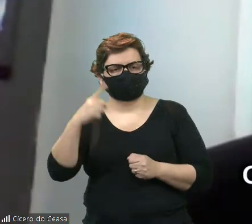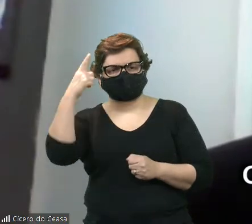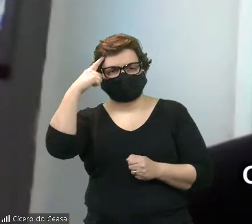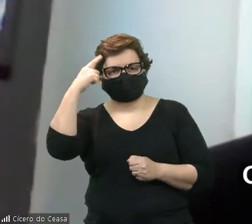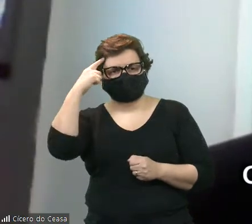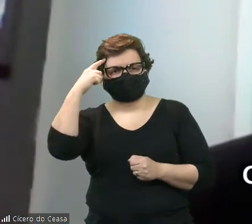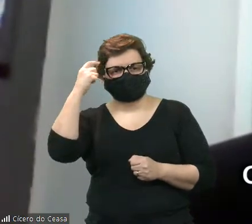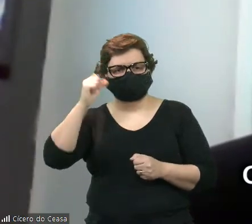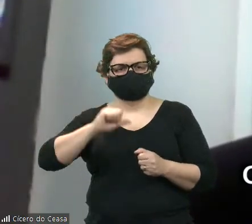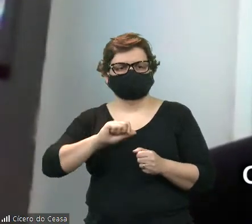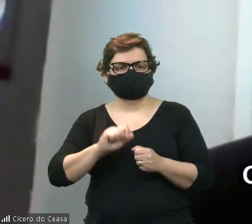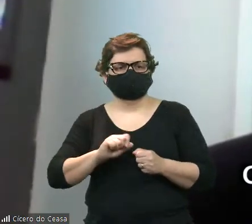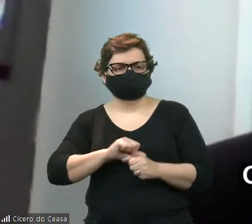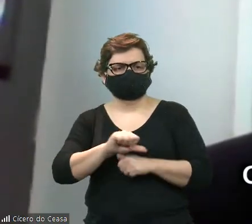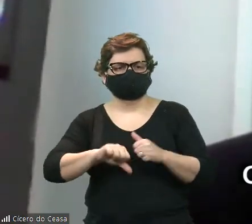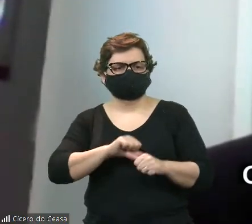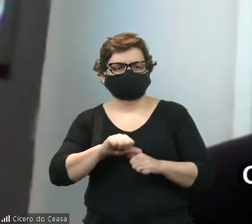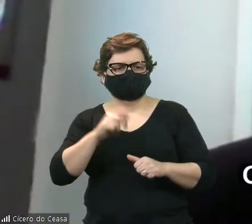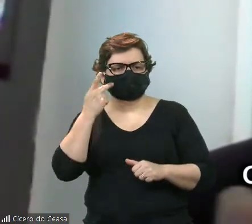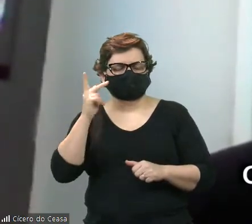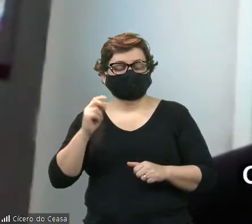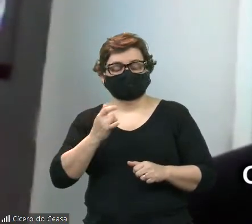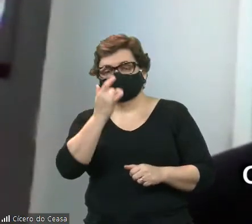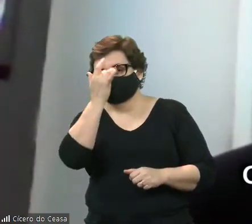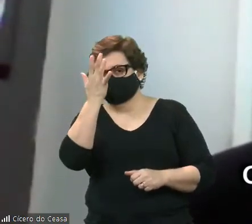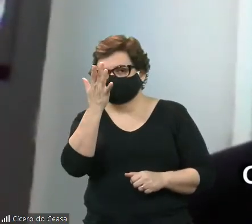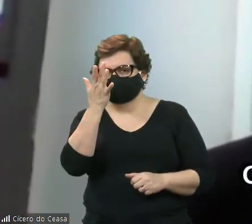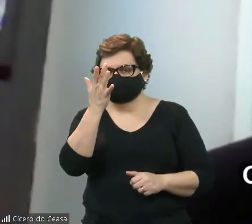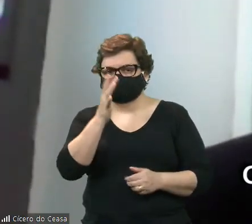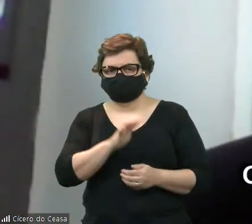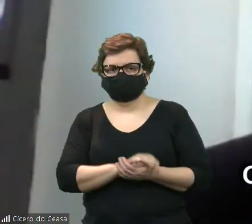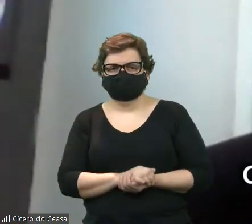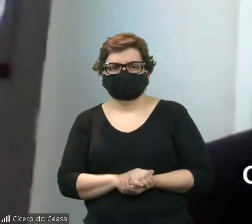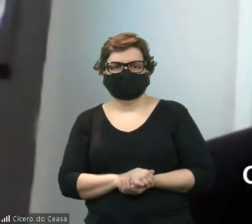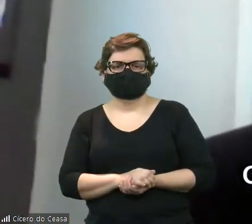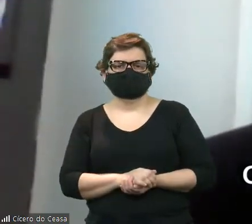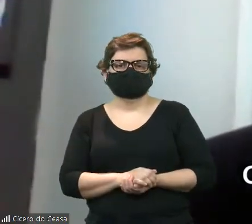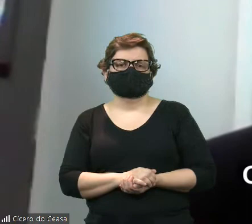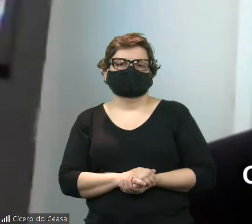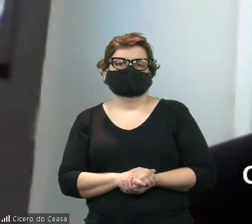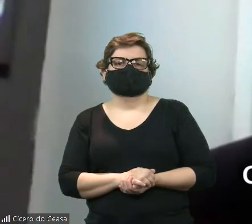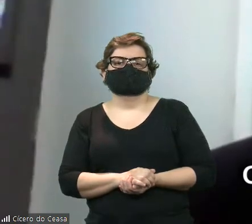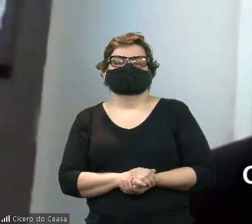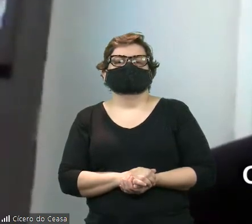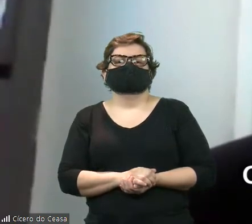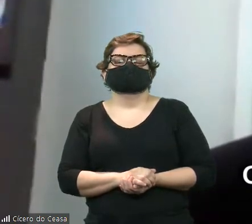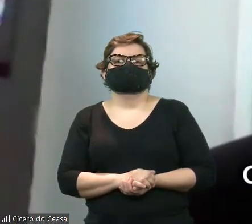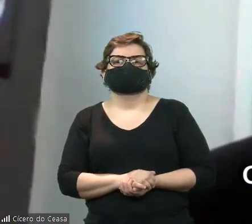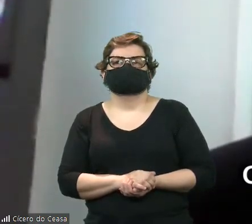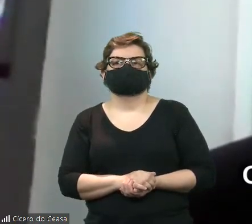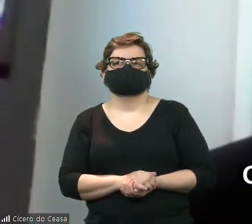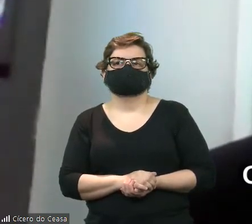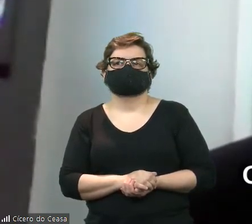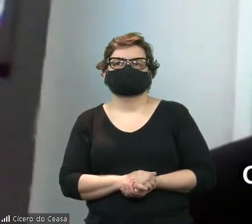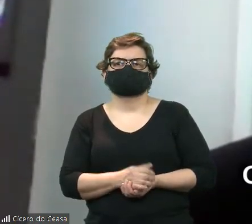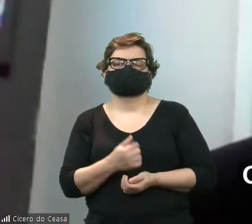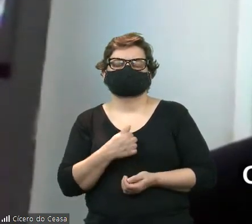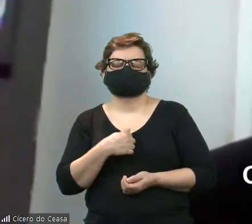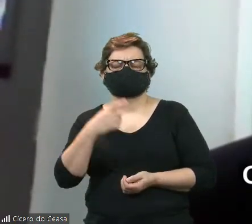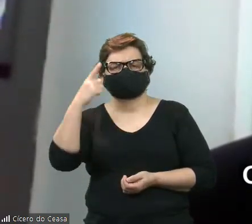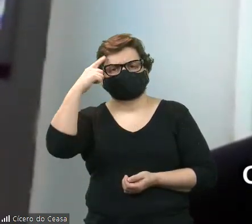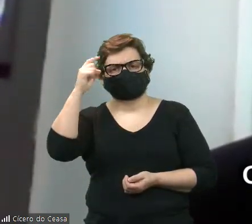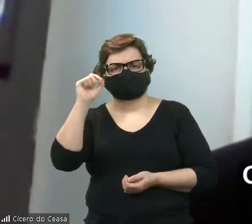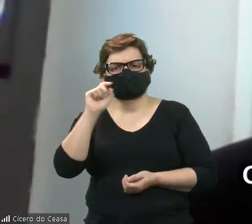alguma mudança para facilitar, eu acho que nós, vereadores,